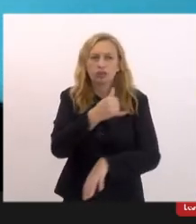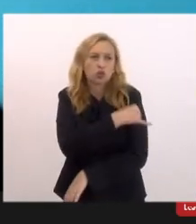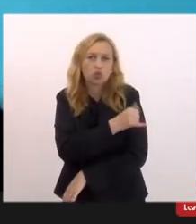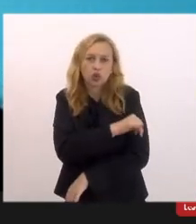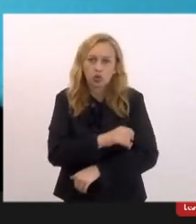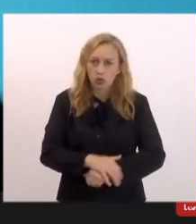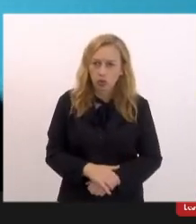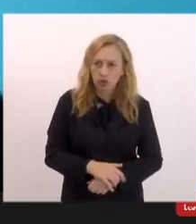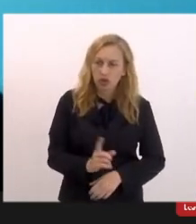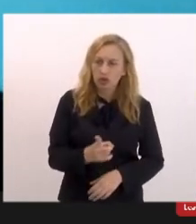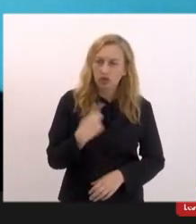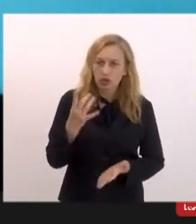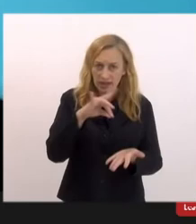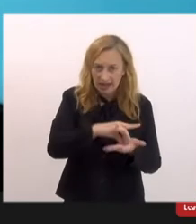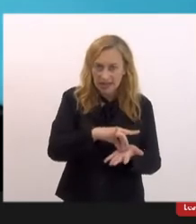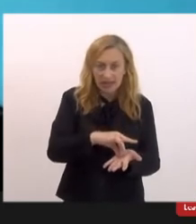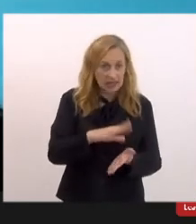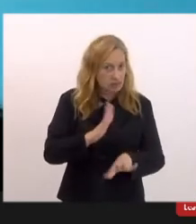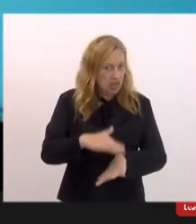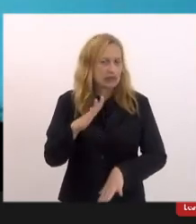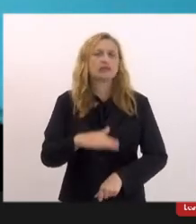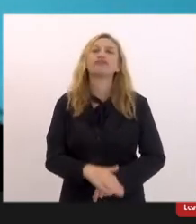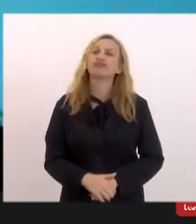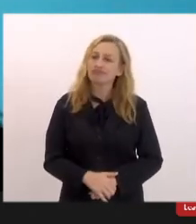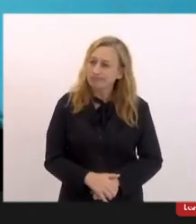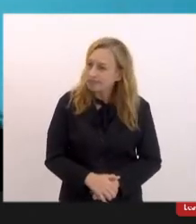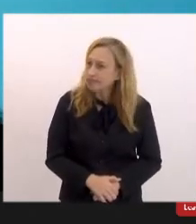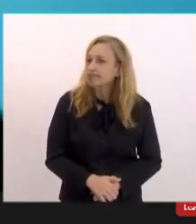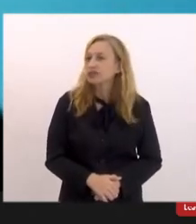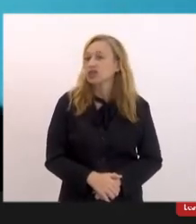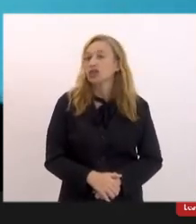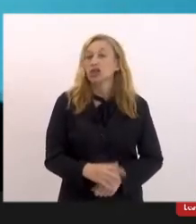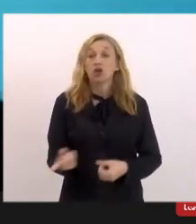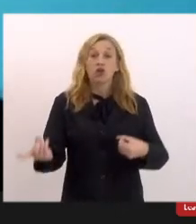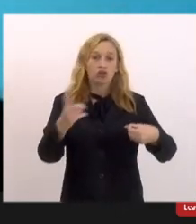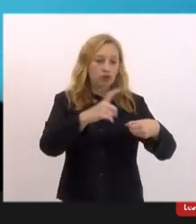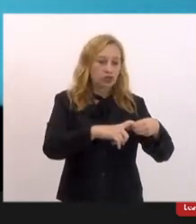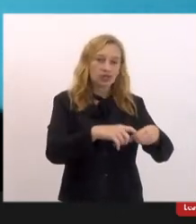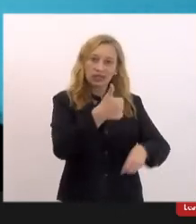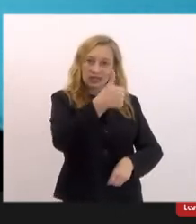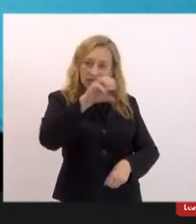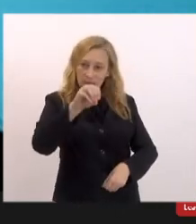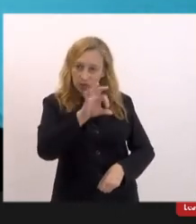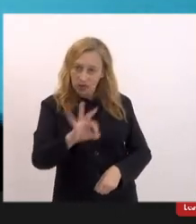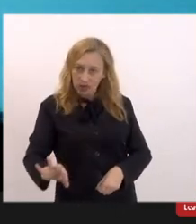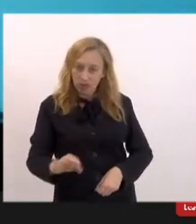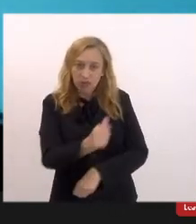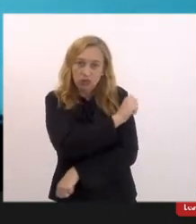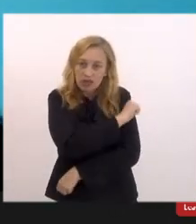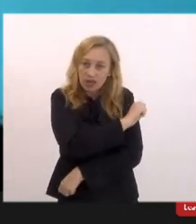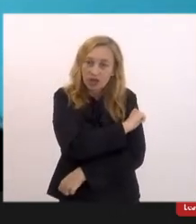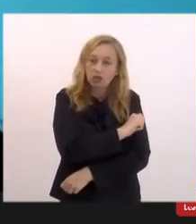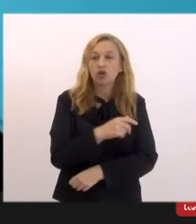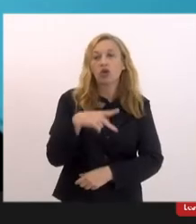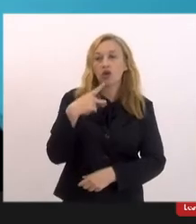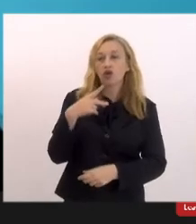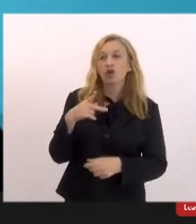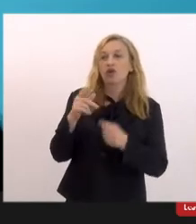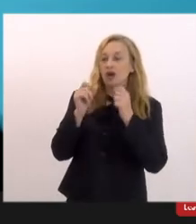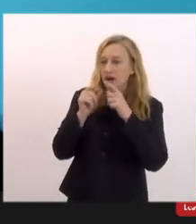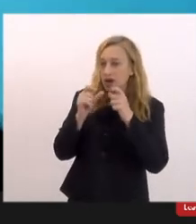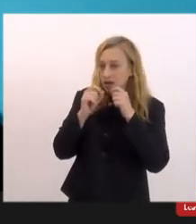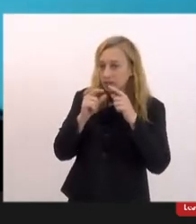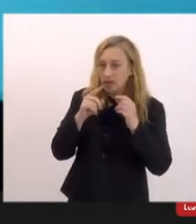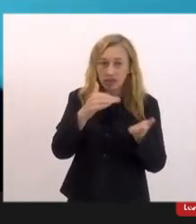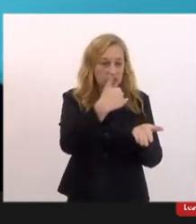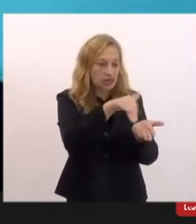a nossa maior realidade. Eles estão voltando com 100% dos alunos. Eu questionei o secretário na